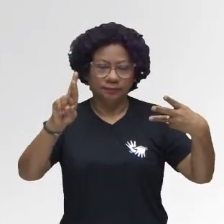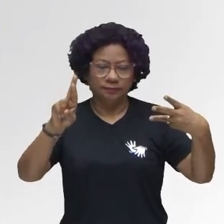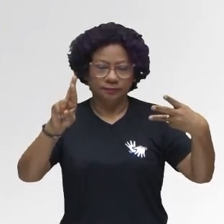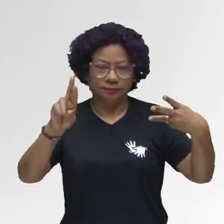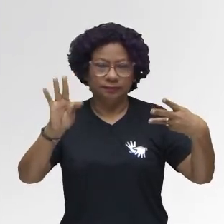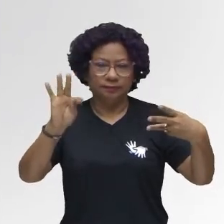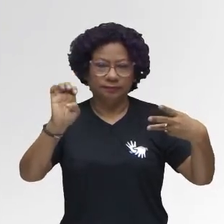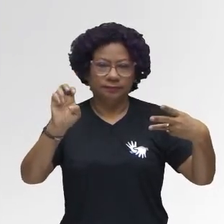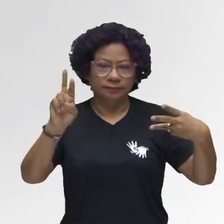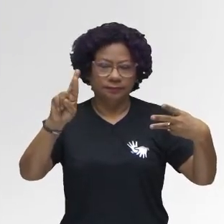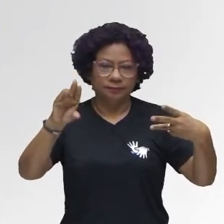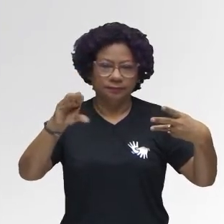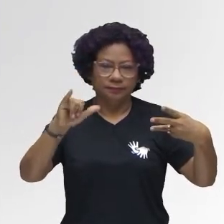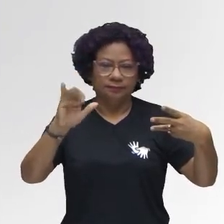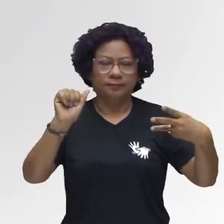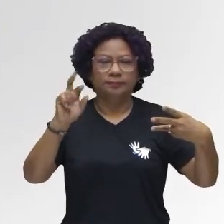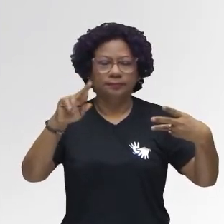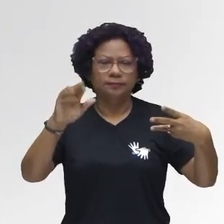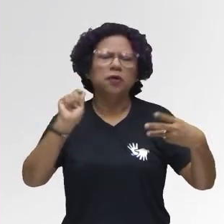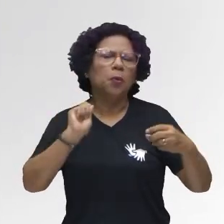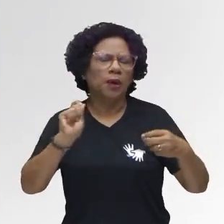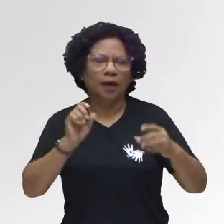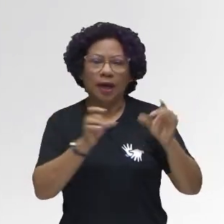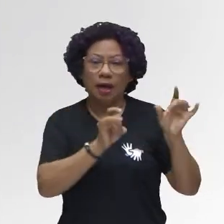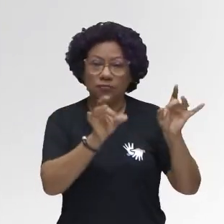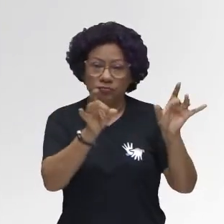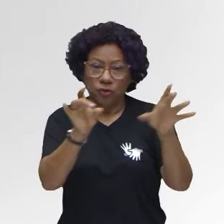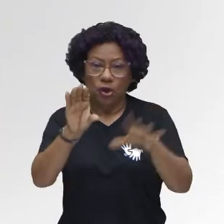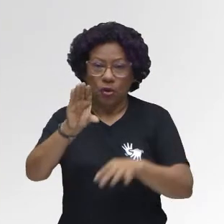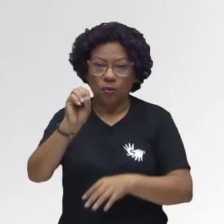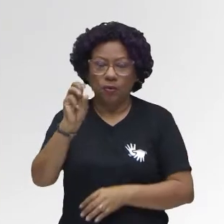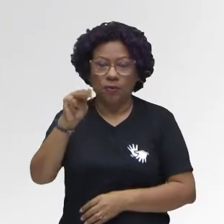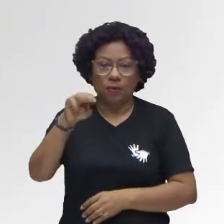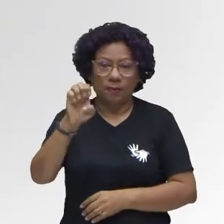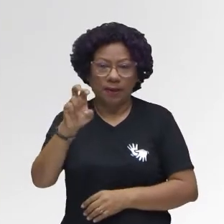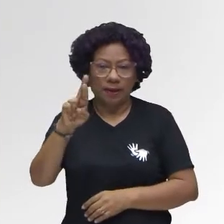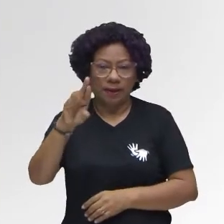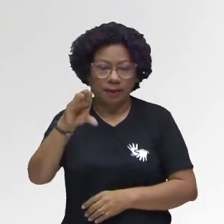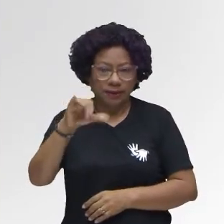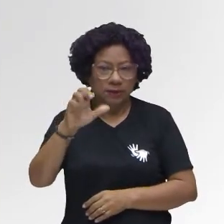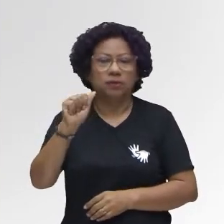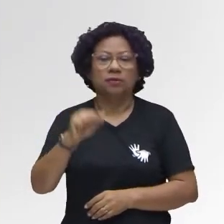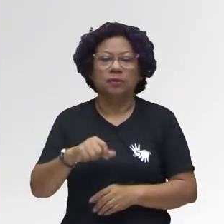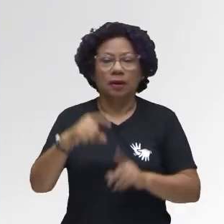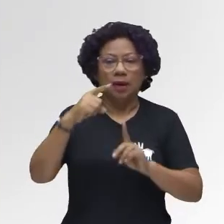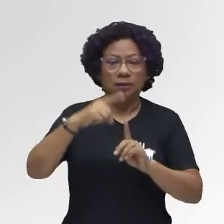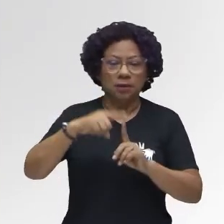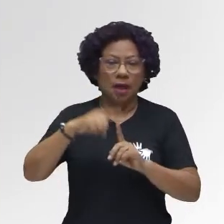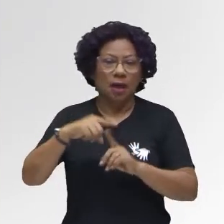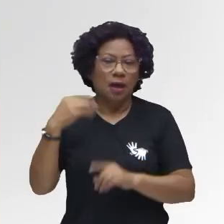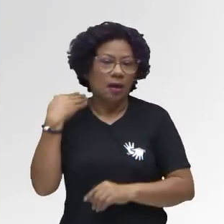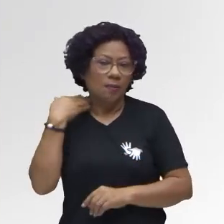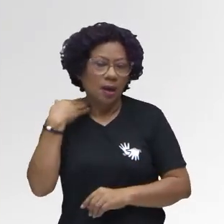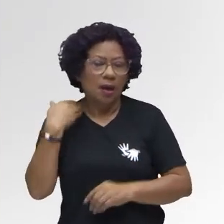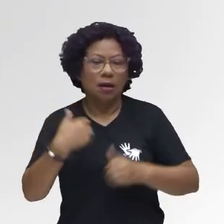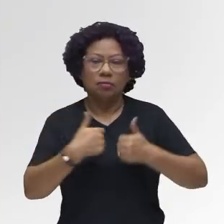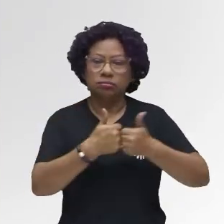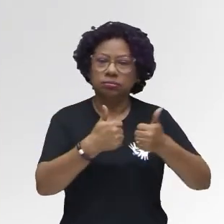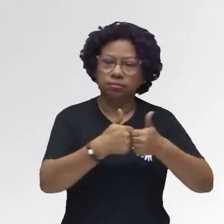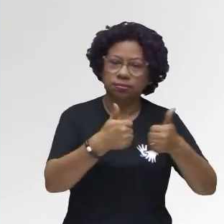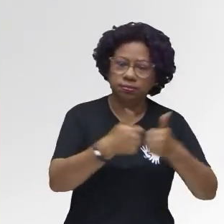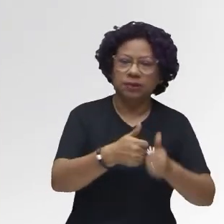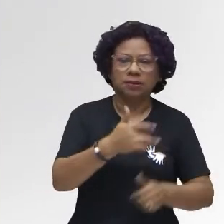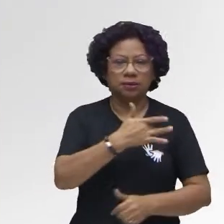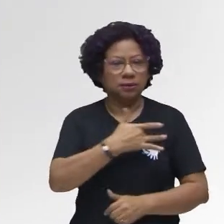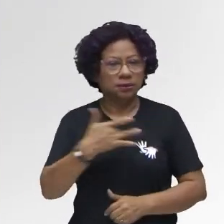é o comércio em geral. Então, bancos, administração e serviços diversos, transporte, educação, a